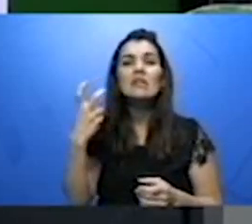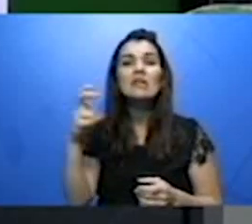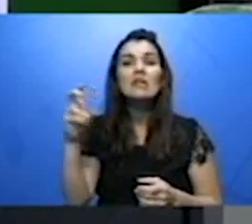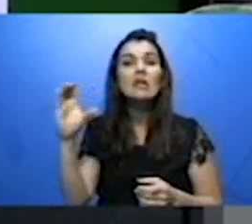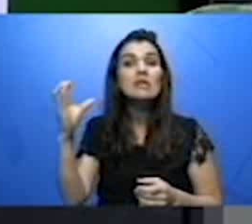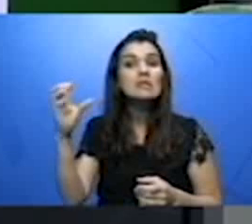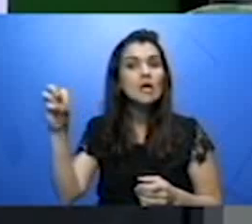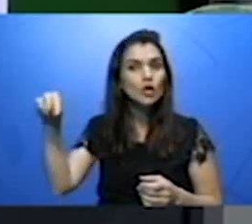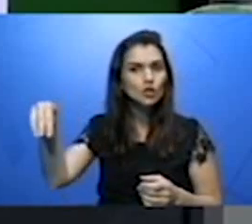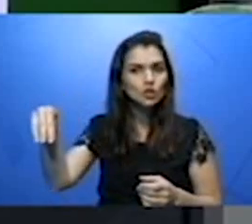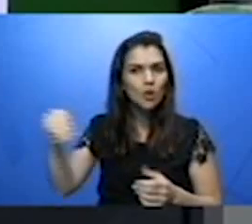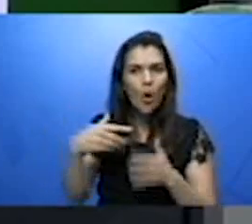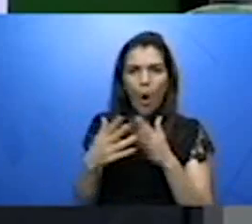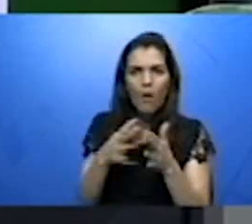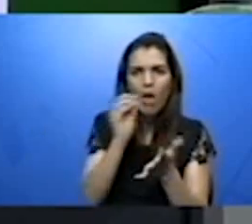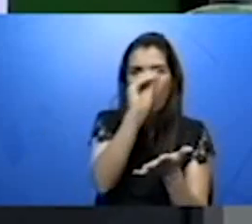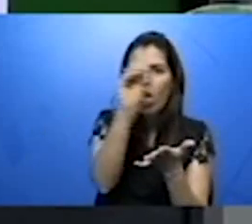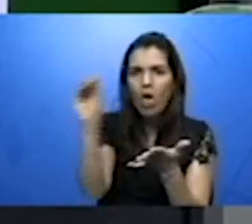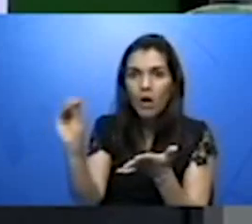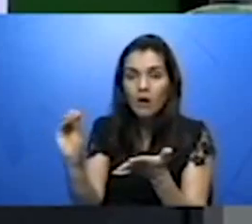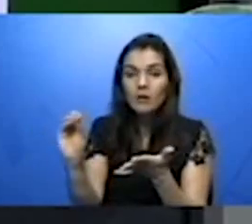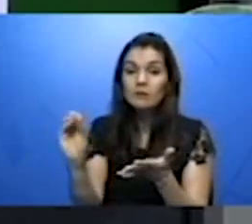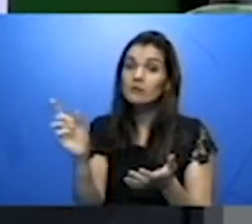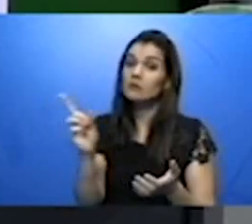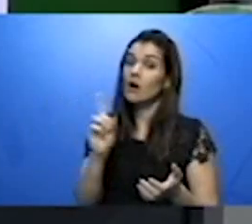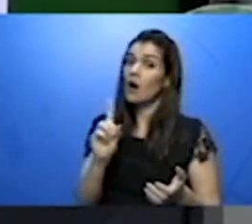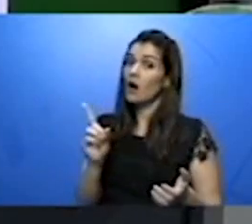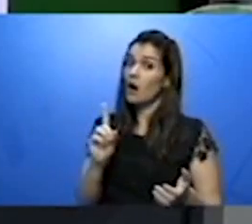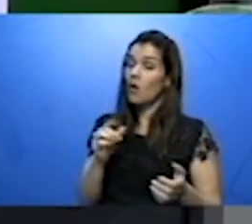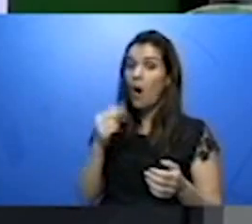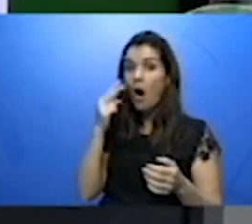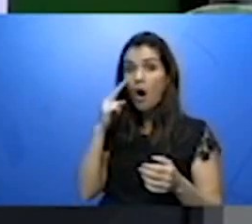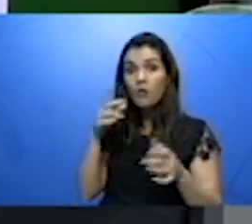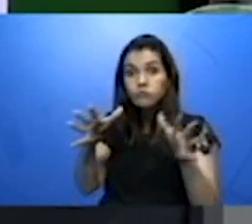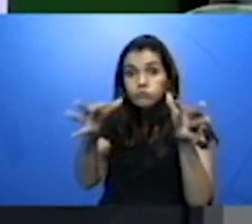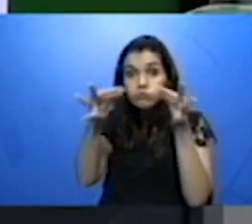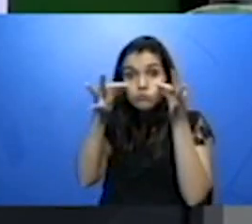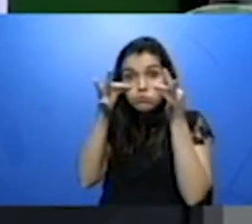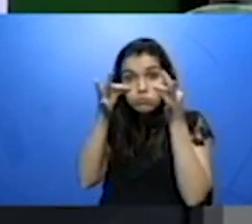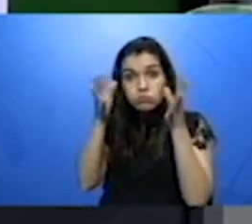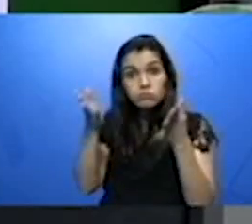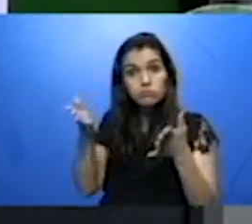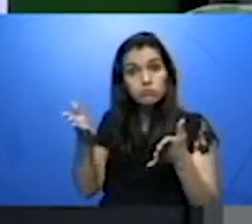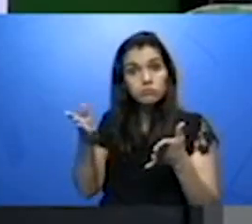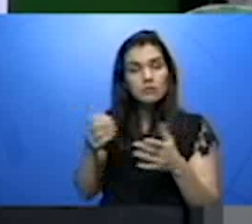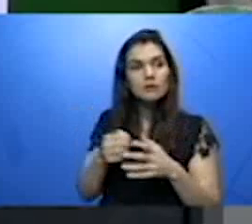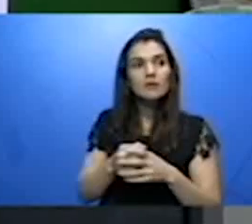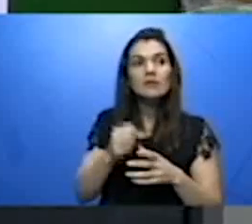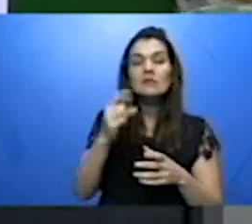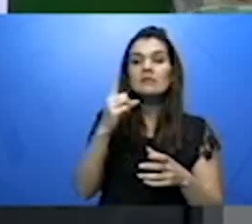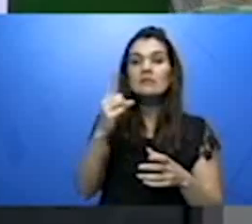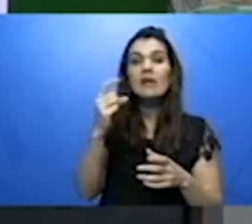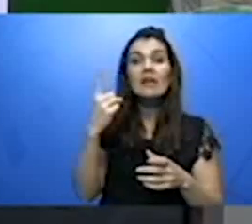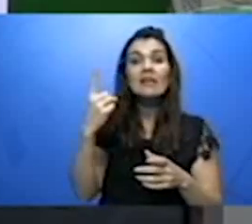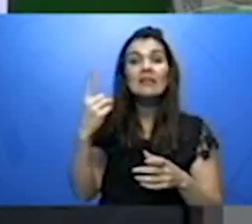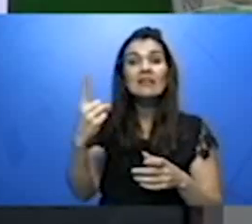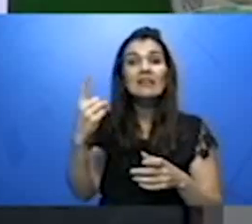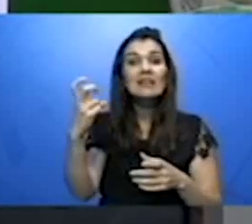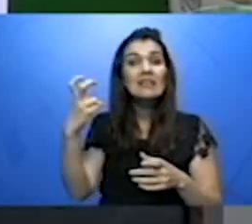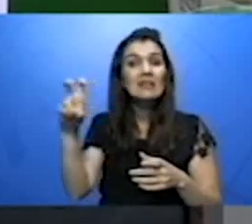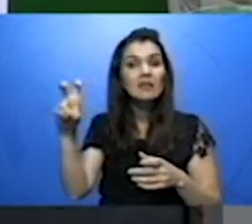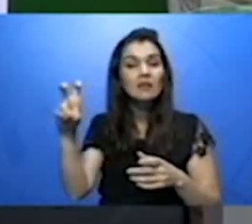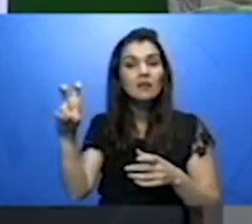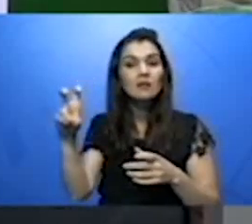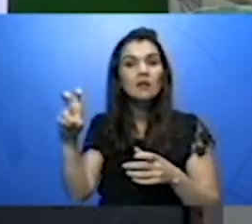colocar em qualquer coluna dessa professora Olha 115cm é medida de comprimento em O